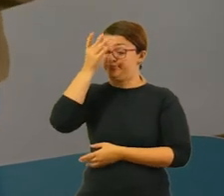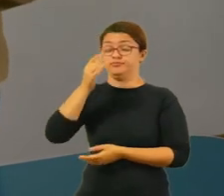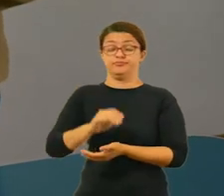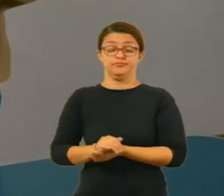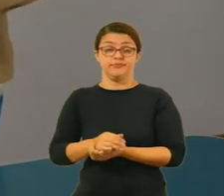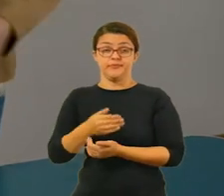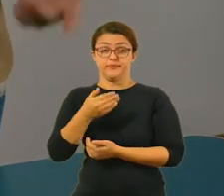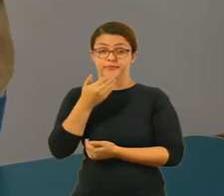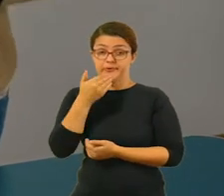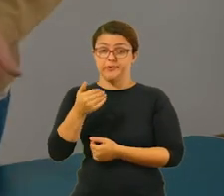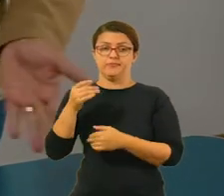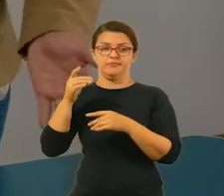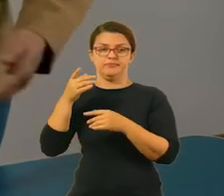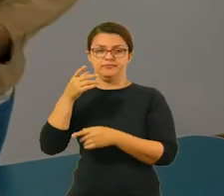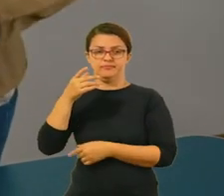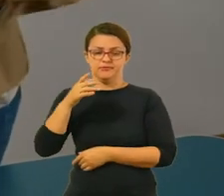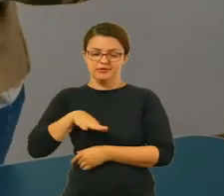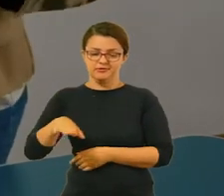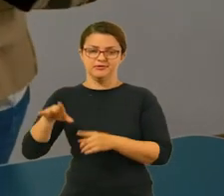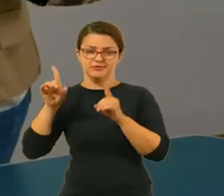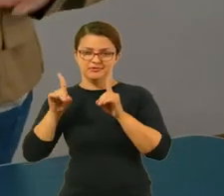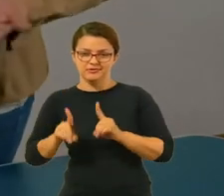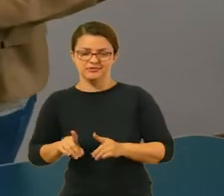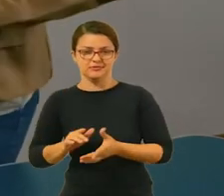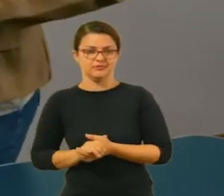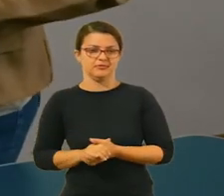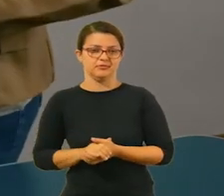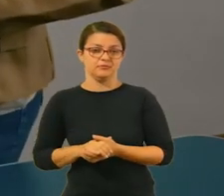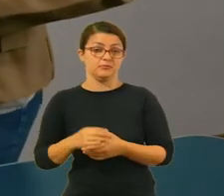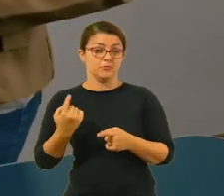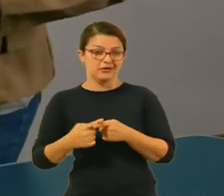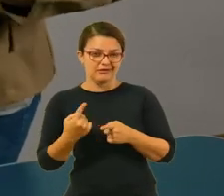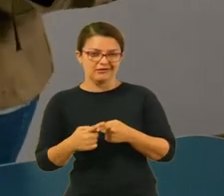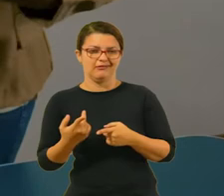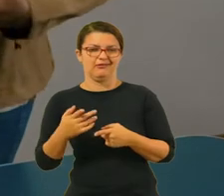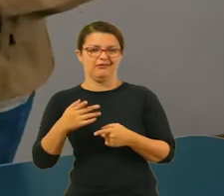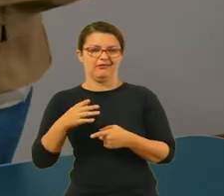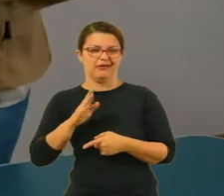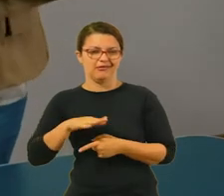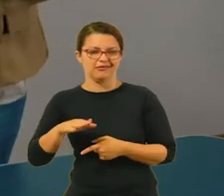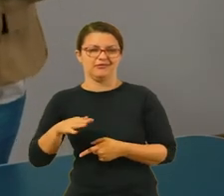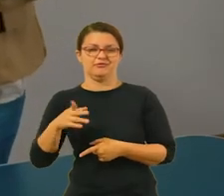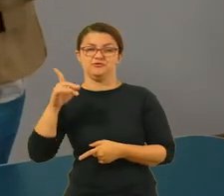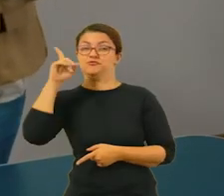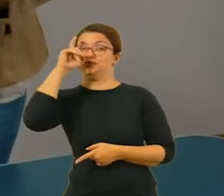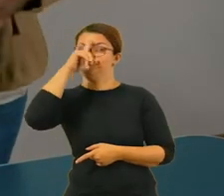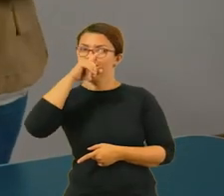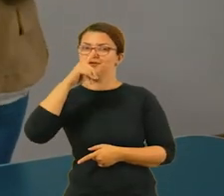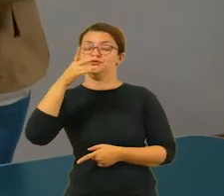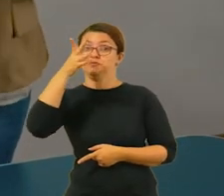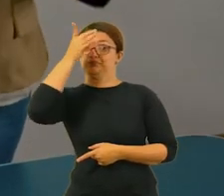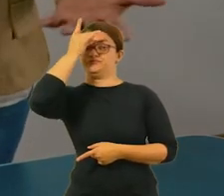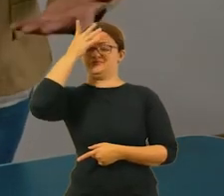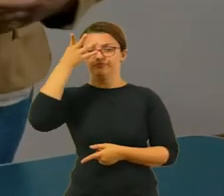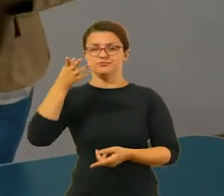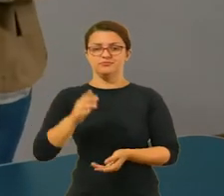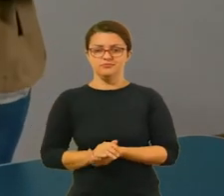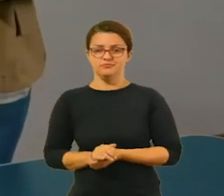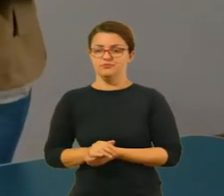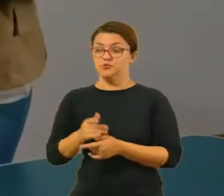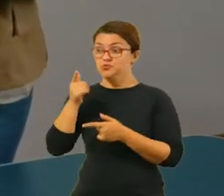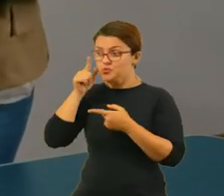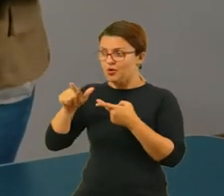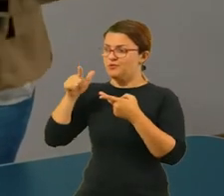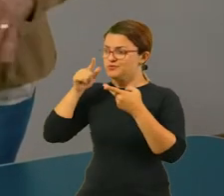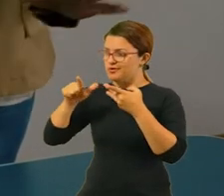criança com deficiência. Criança com deficiência, elas podem ter dificuldade de memorização. Então, a repetição,